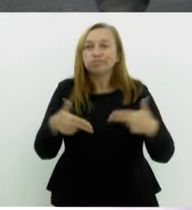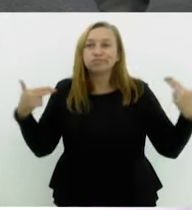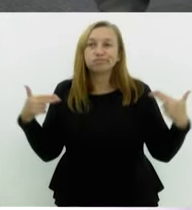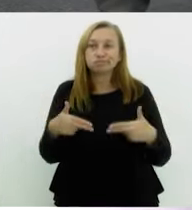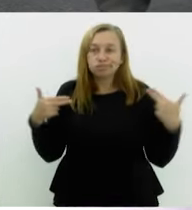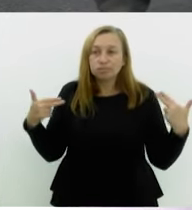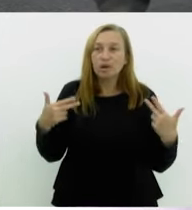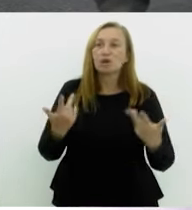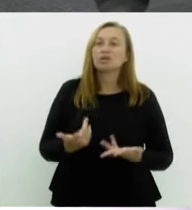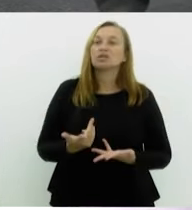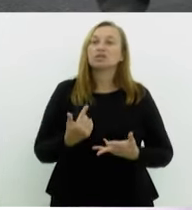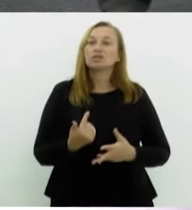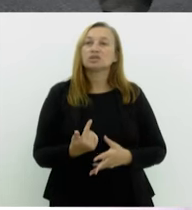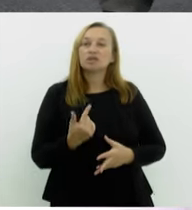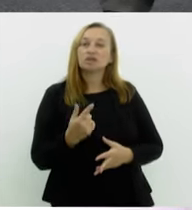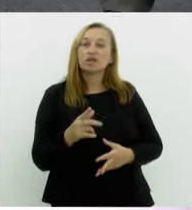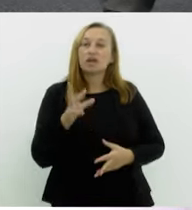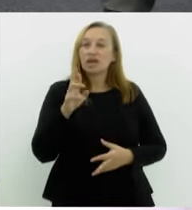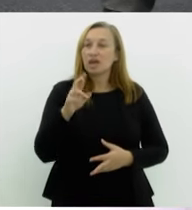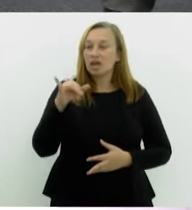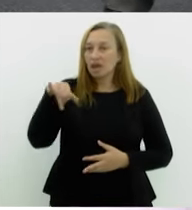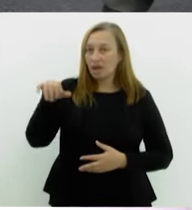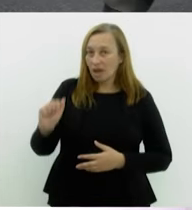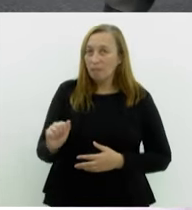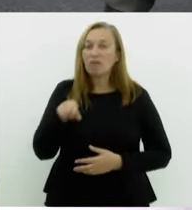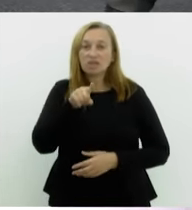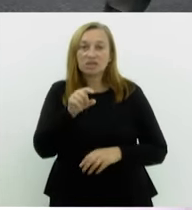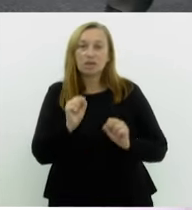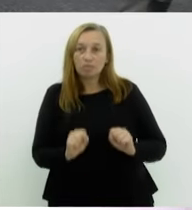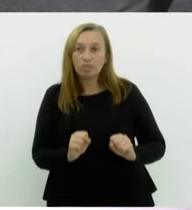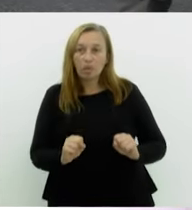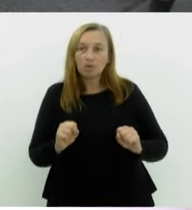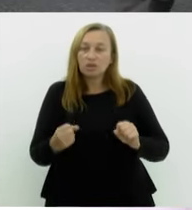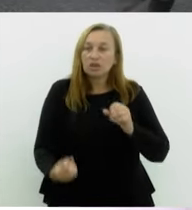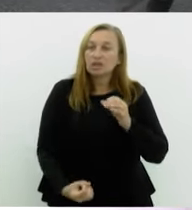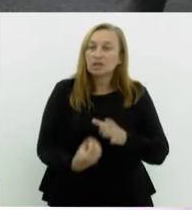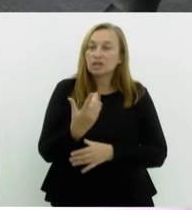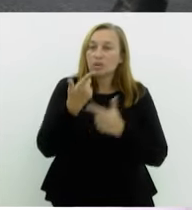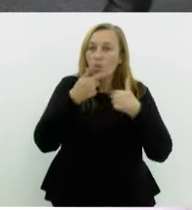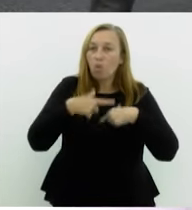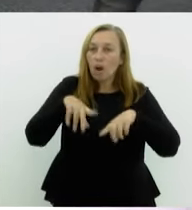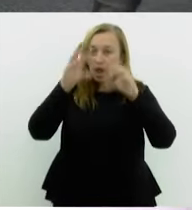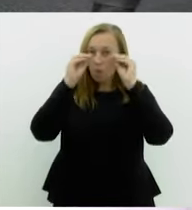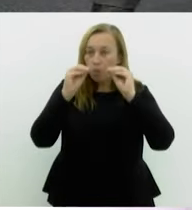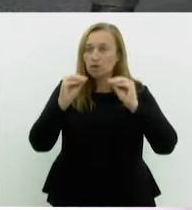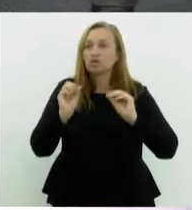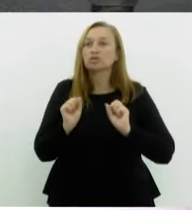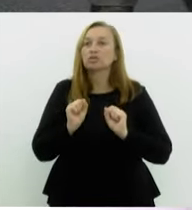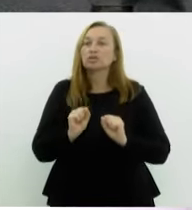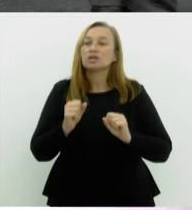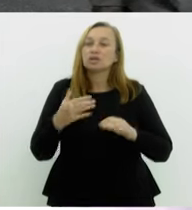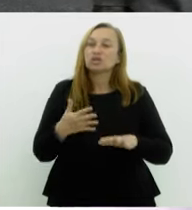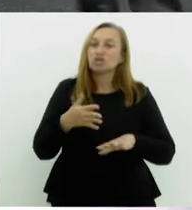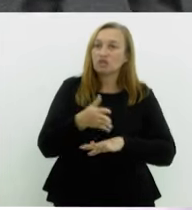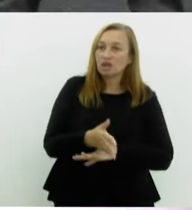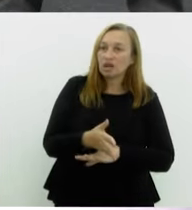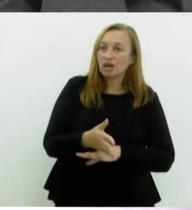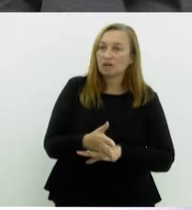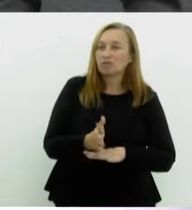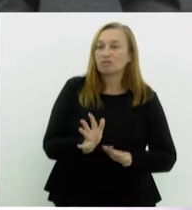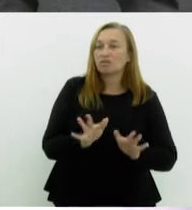Quando a gente pega o elemento da rima, você fala de toda uma construção linguística que precisa fazer para chegar no arcabouço da